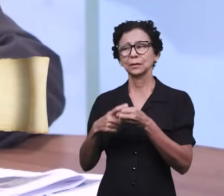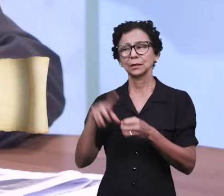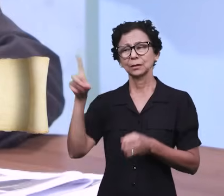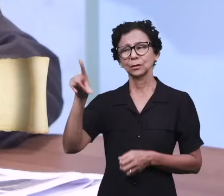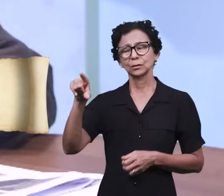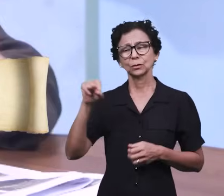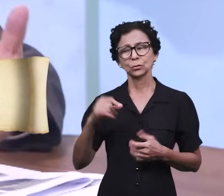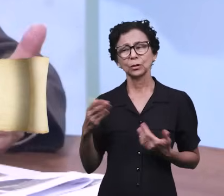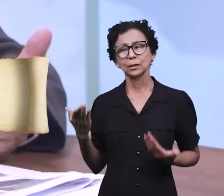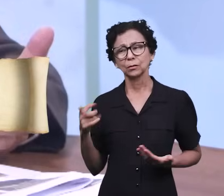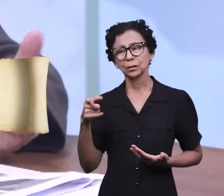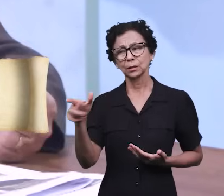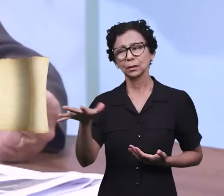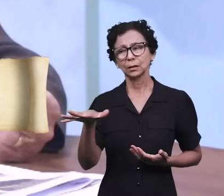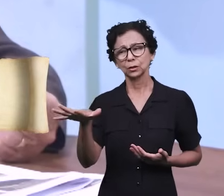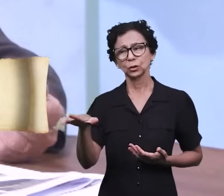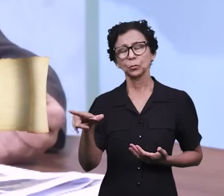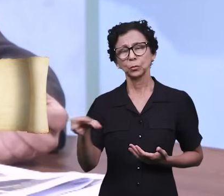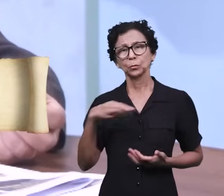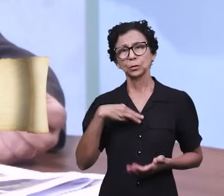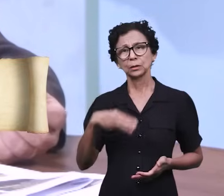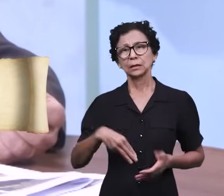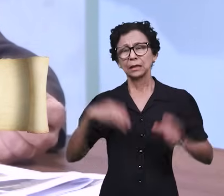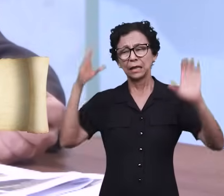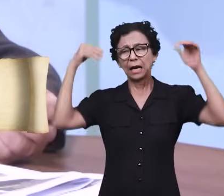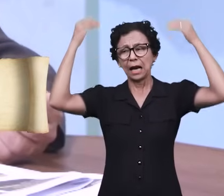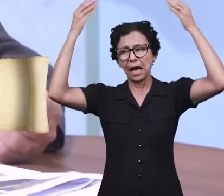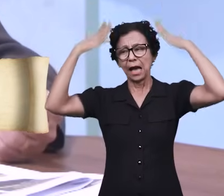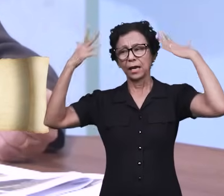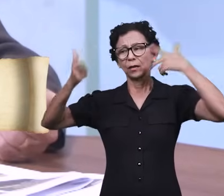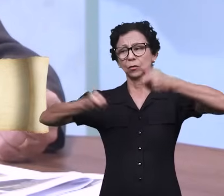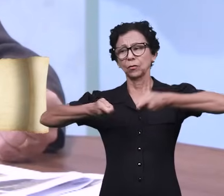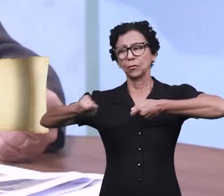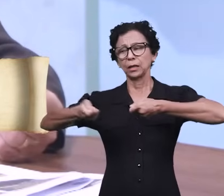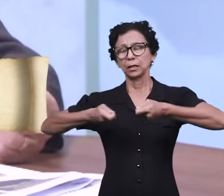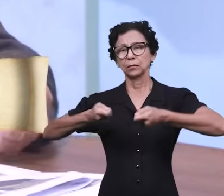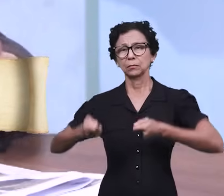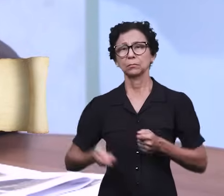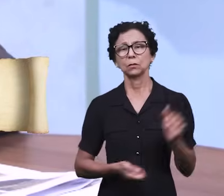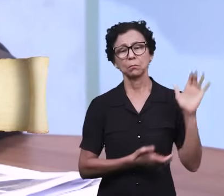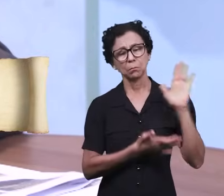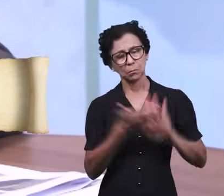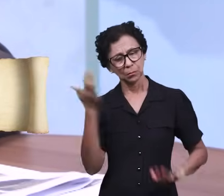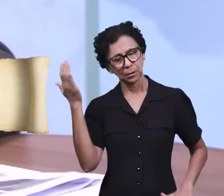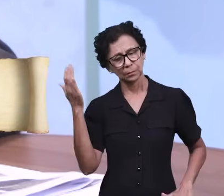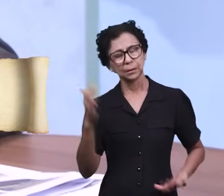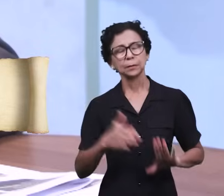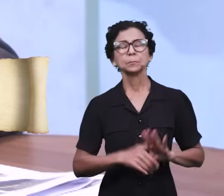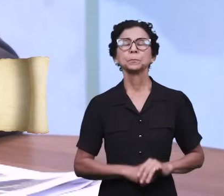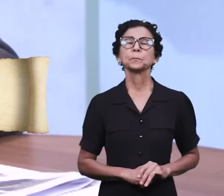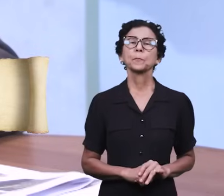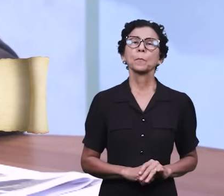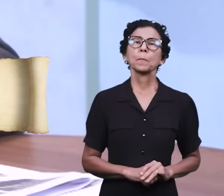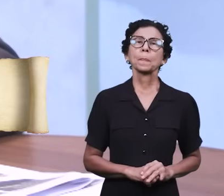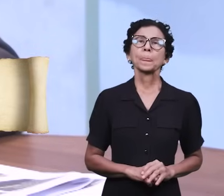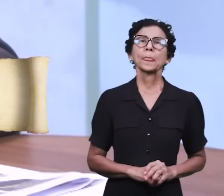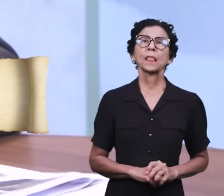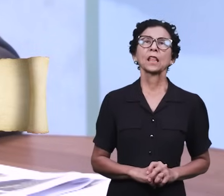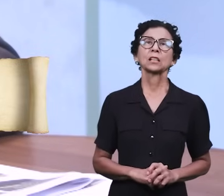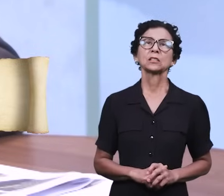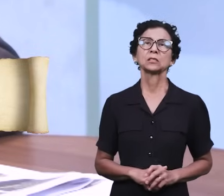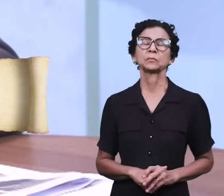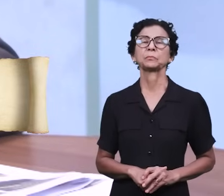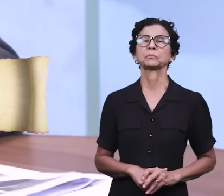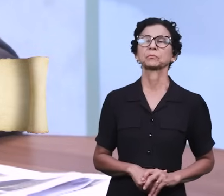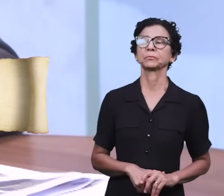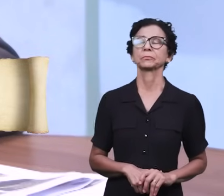escolhido aquela cidade pelo fato de Melquisedeque ser rei daquela cidade. E ele partiu para lá. E